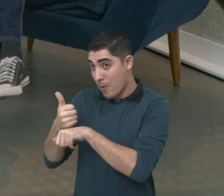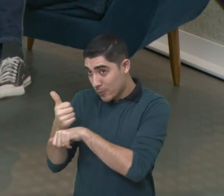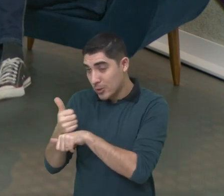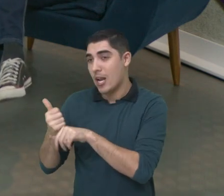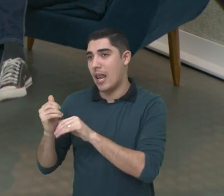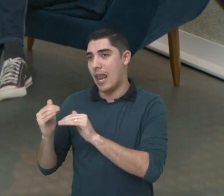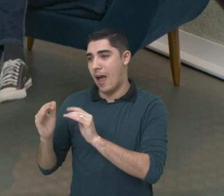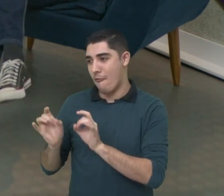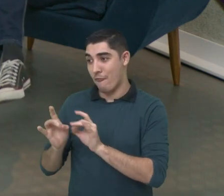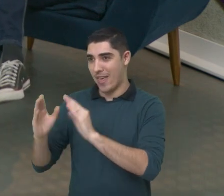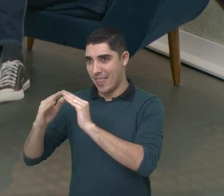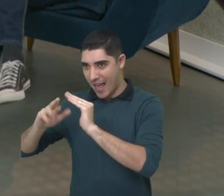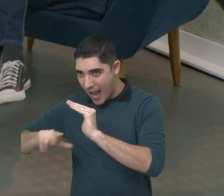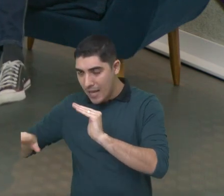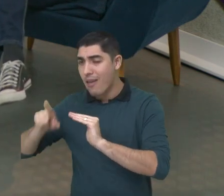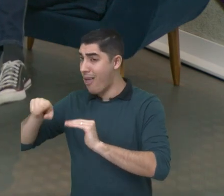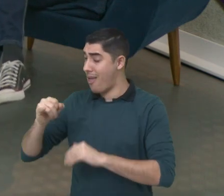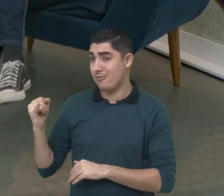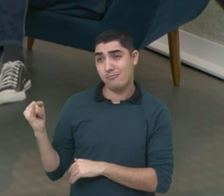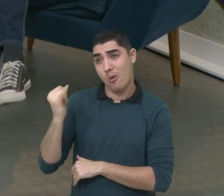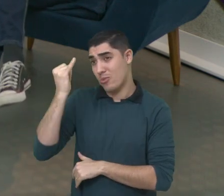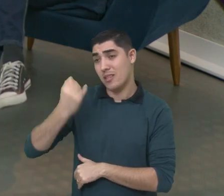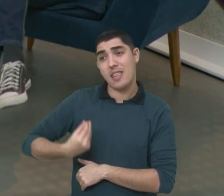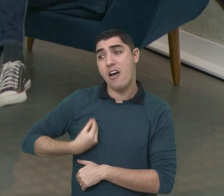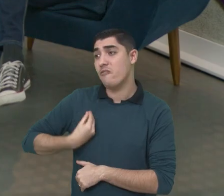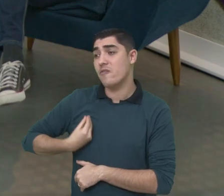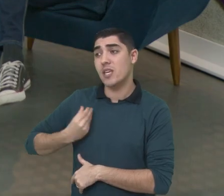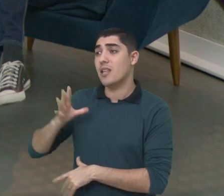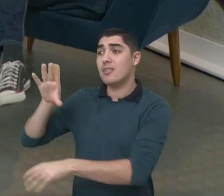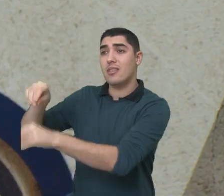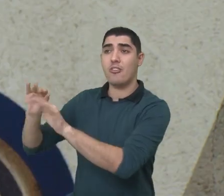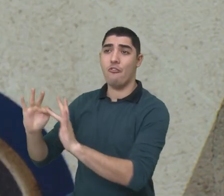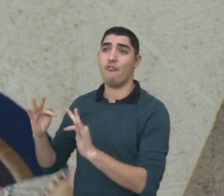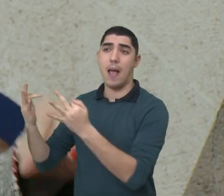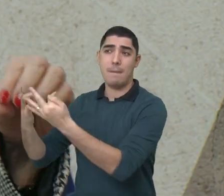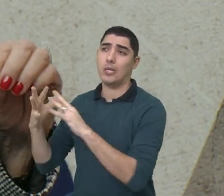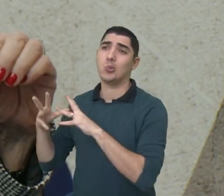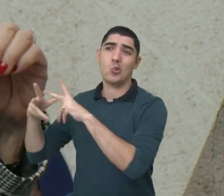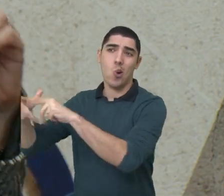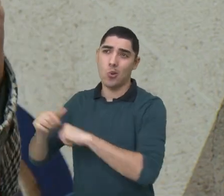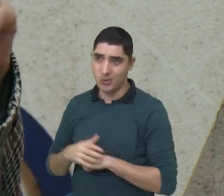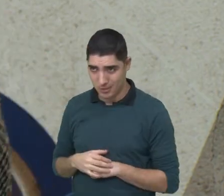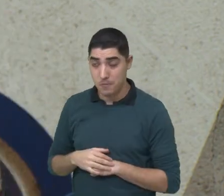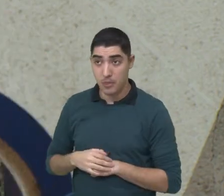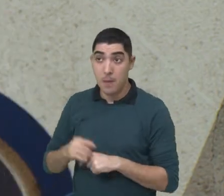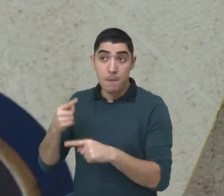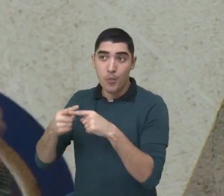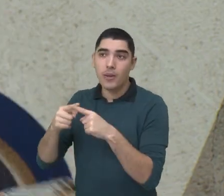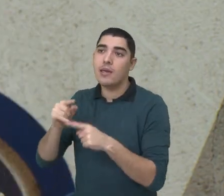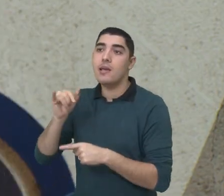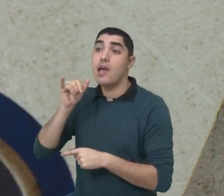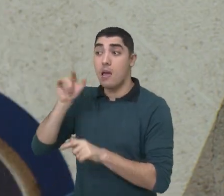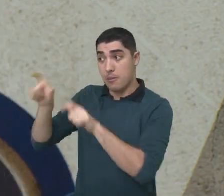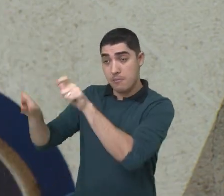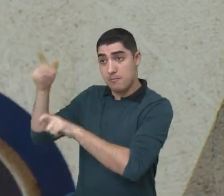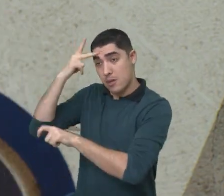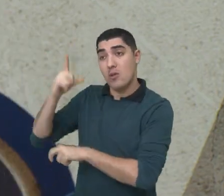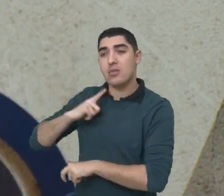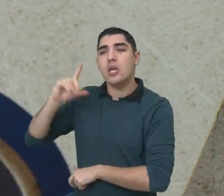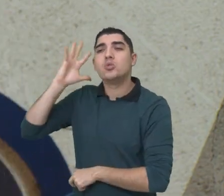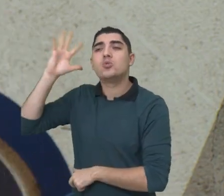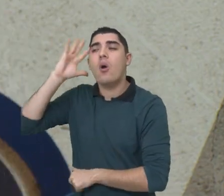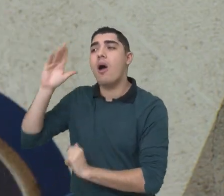muito importante na vida familiar, eu digo. Porque existe o sonho da casa própria, não